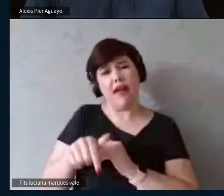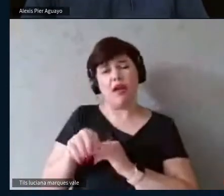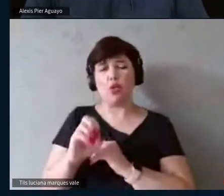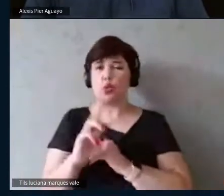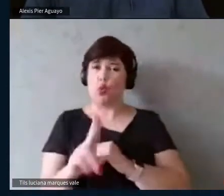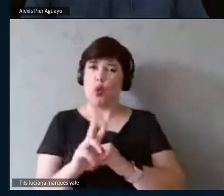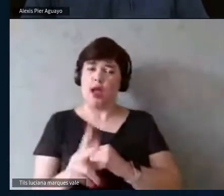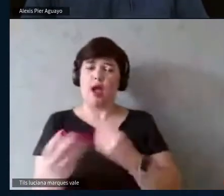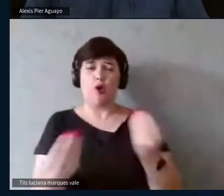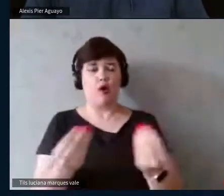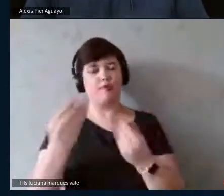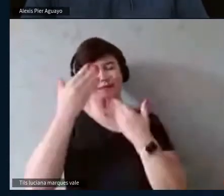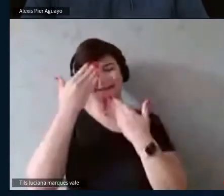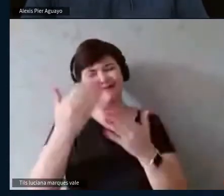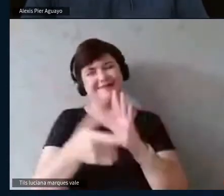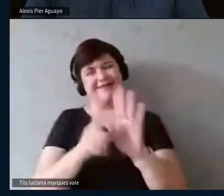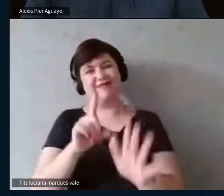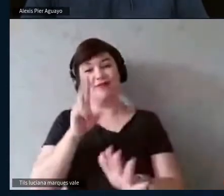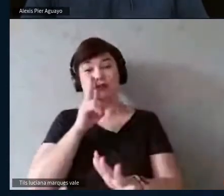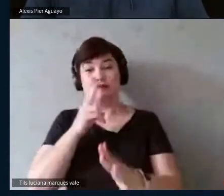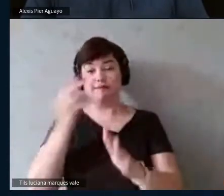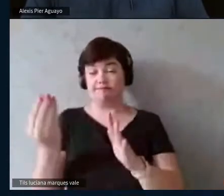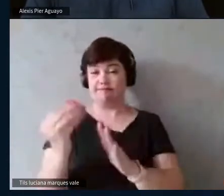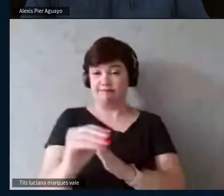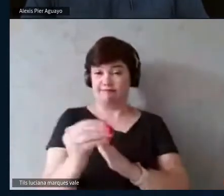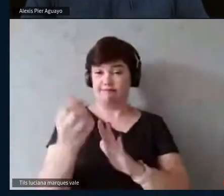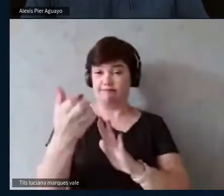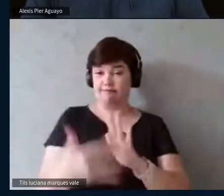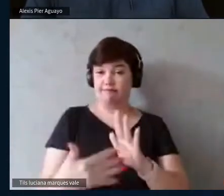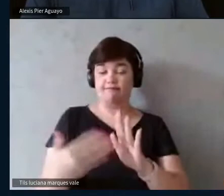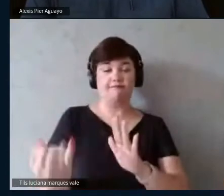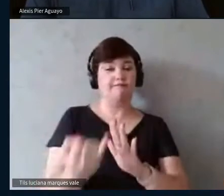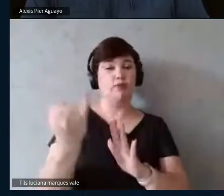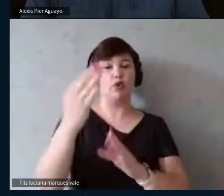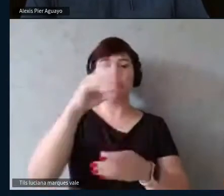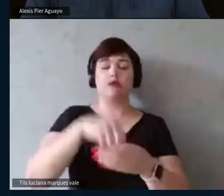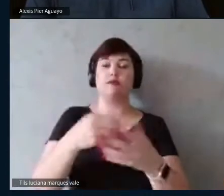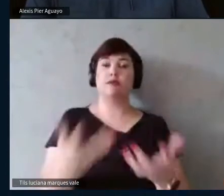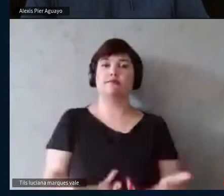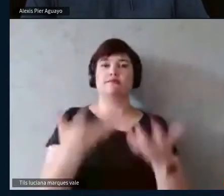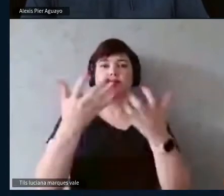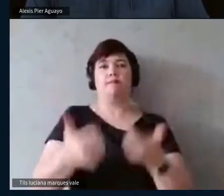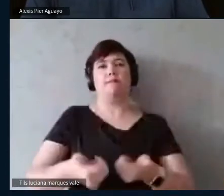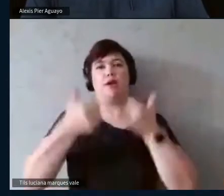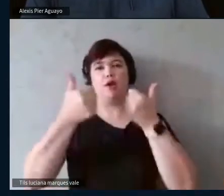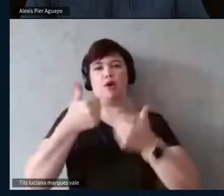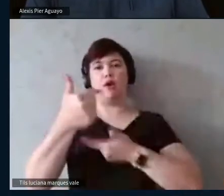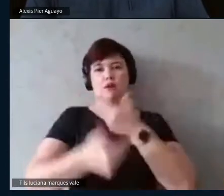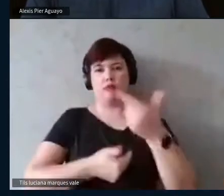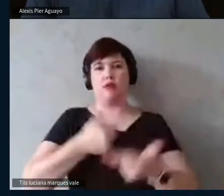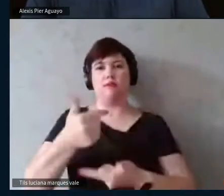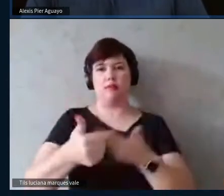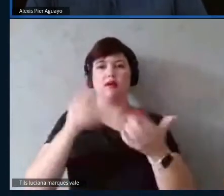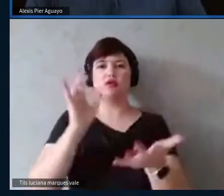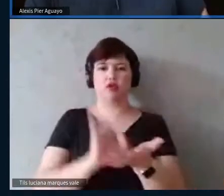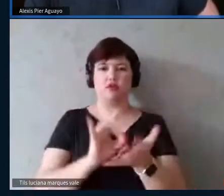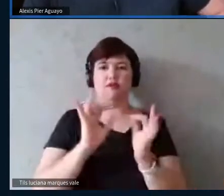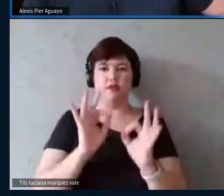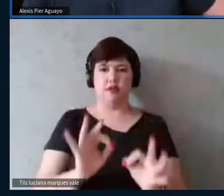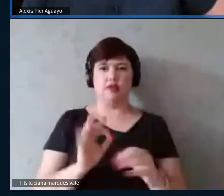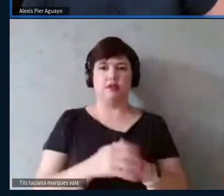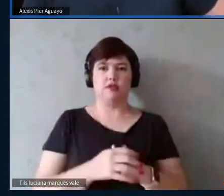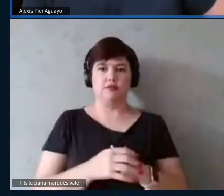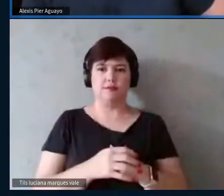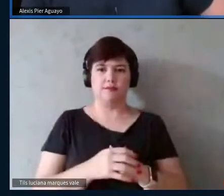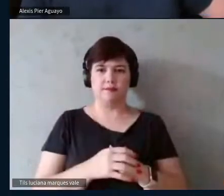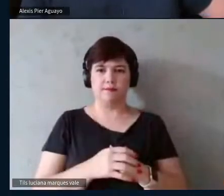agradeço demais, eu acho que você trouxe questões essenciais, vai enriquecer muito o trabalho, né, Pierre? E são questões